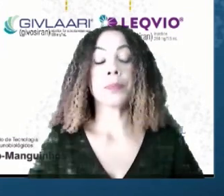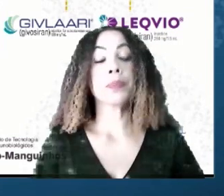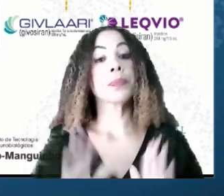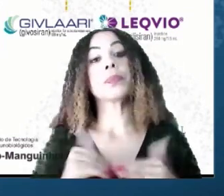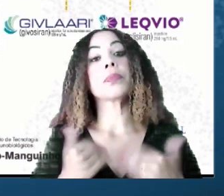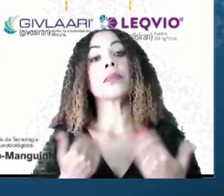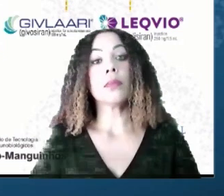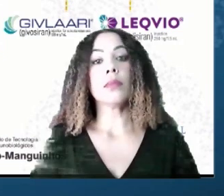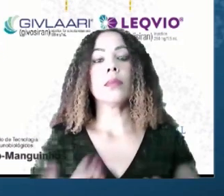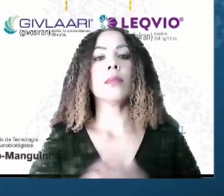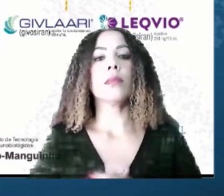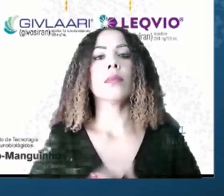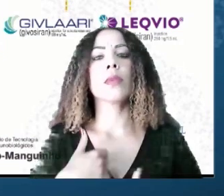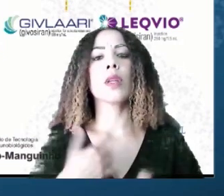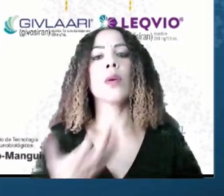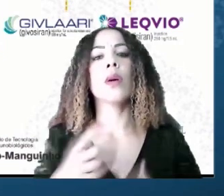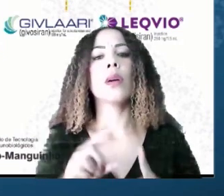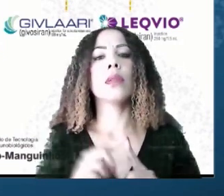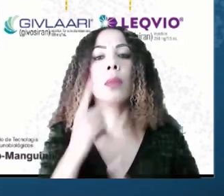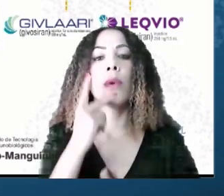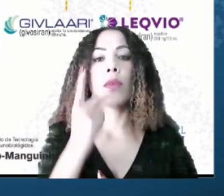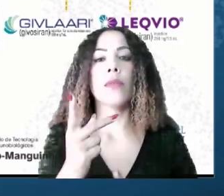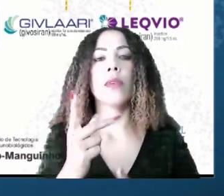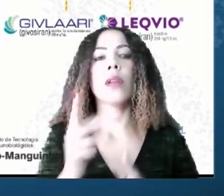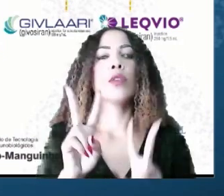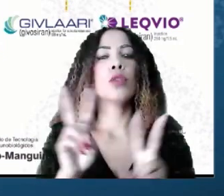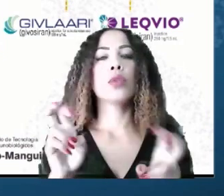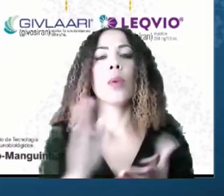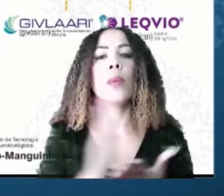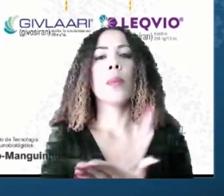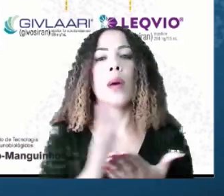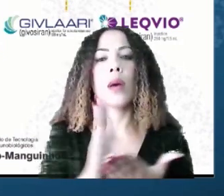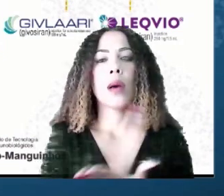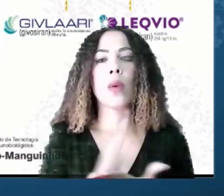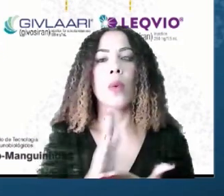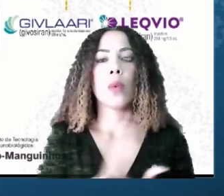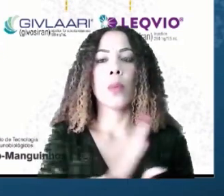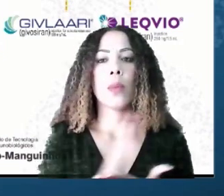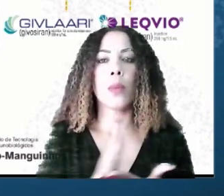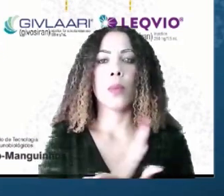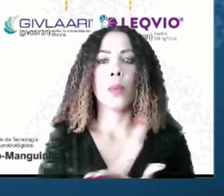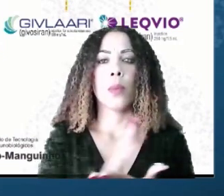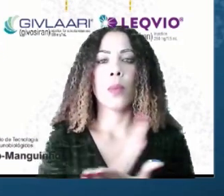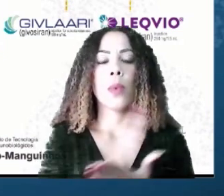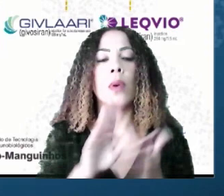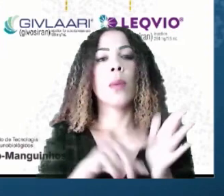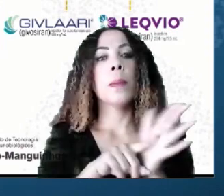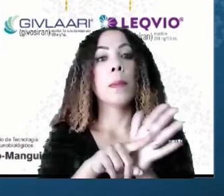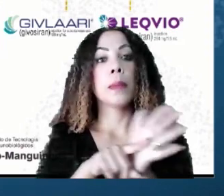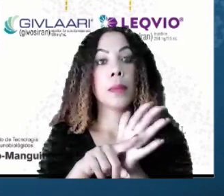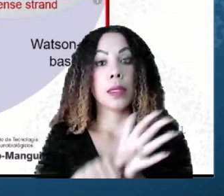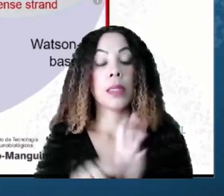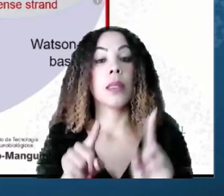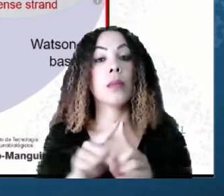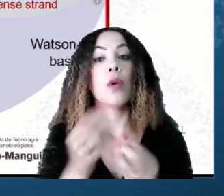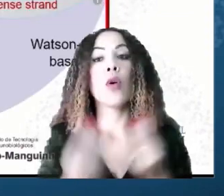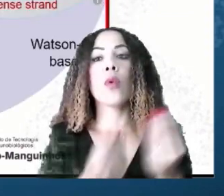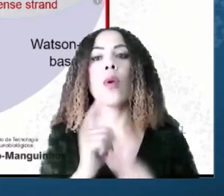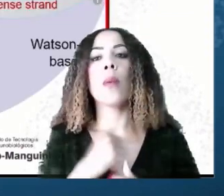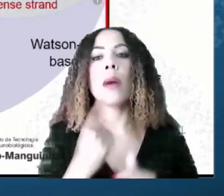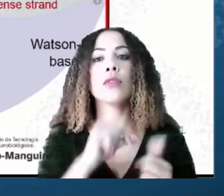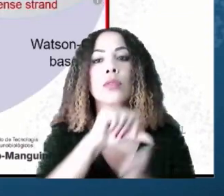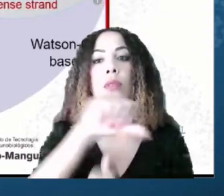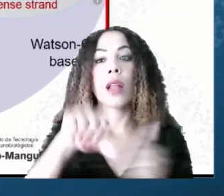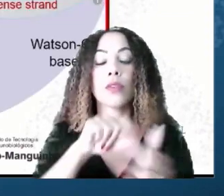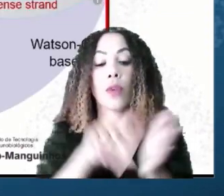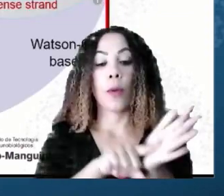Então, agora eu gostaria de falar sobre algum das pesquisas e como a gente transforma essas